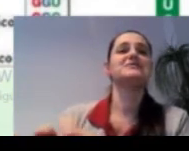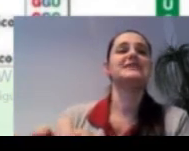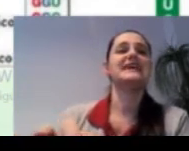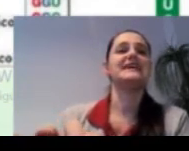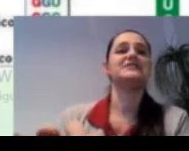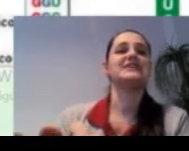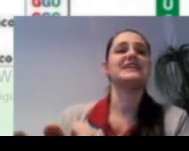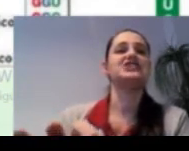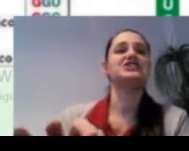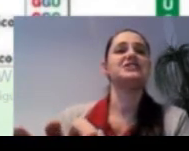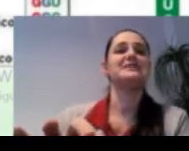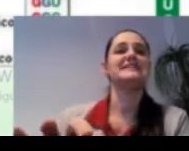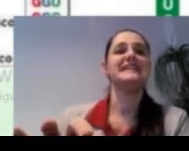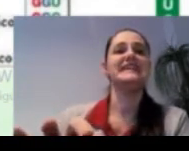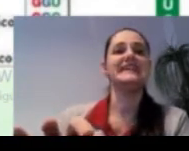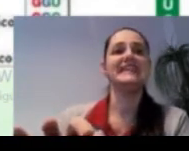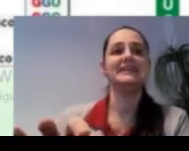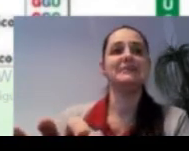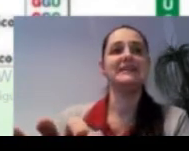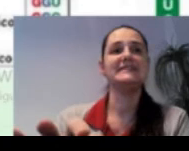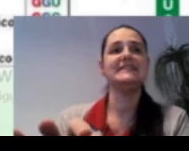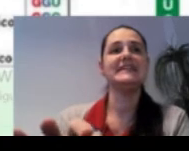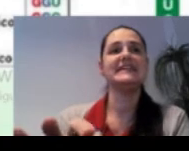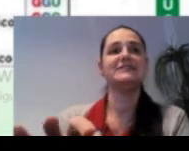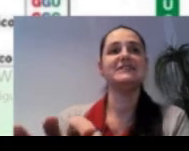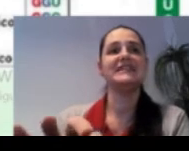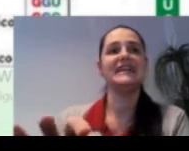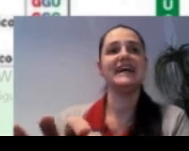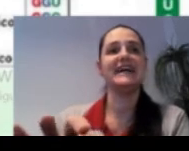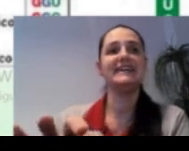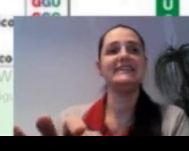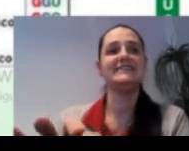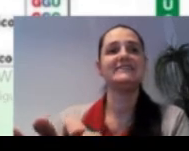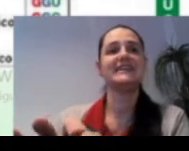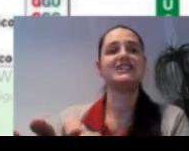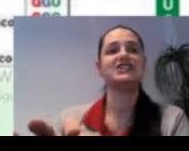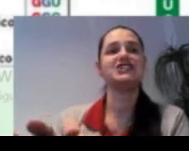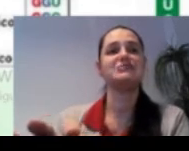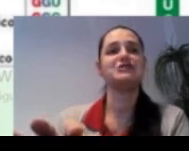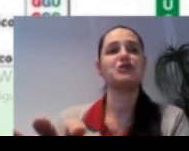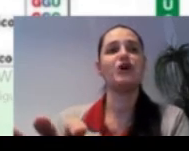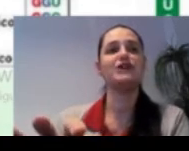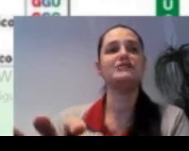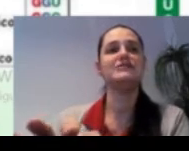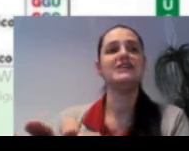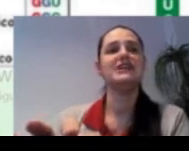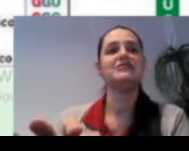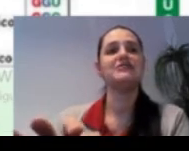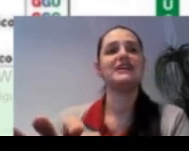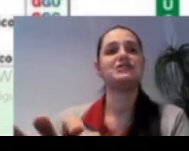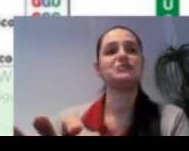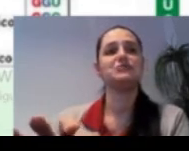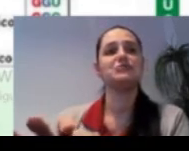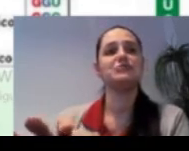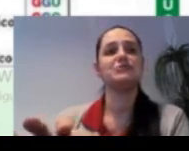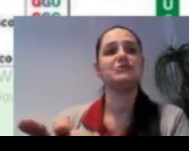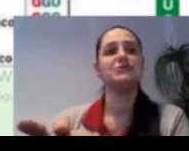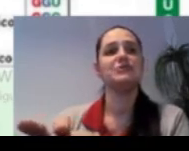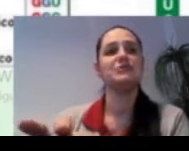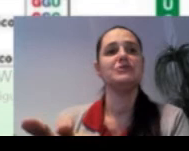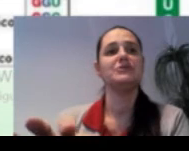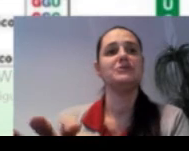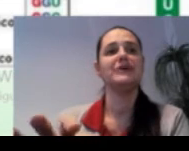Então, vamos a um caso. Aqui a gente tem uma trinca, lembra? A trinca do DNA, que a gente chama de códon, faz